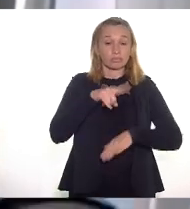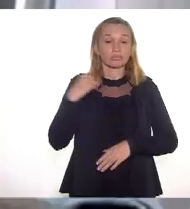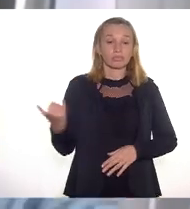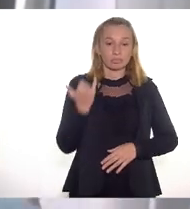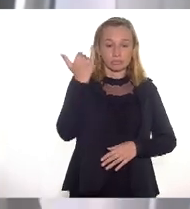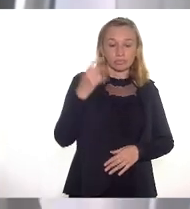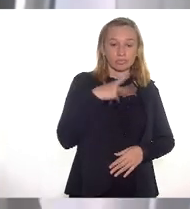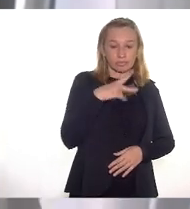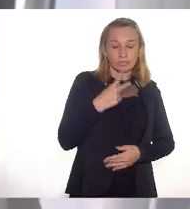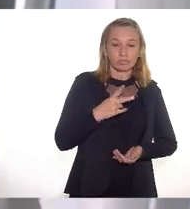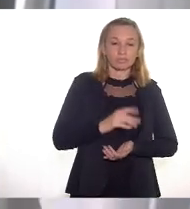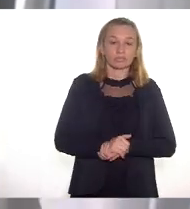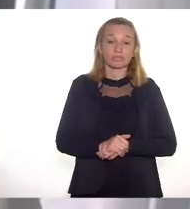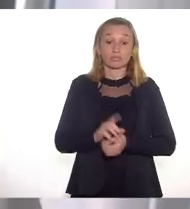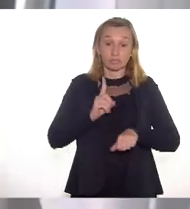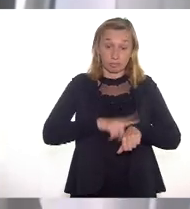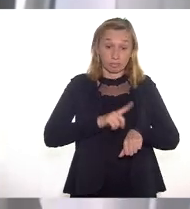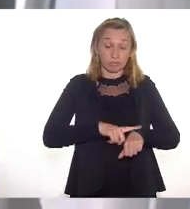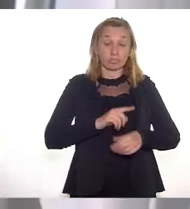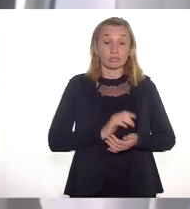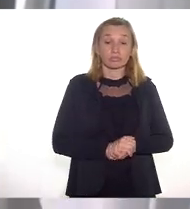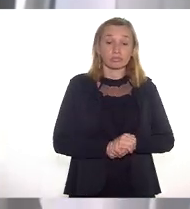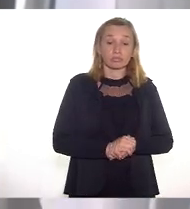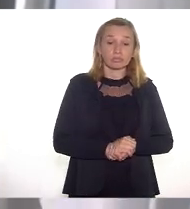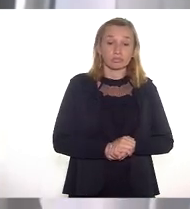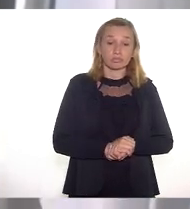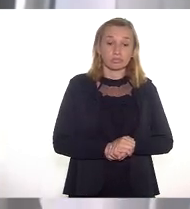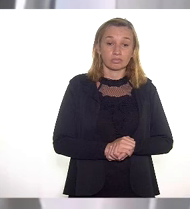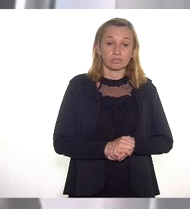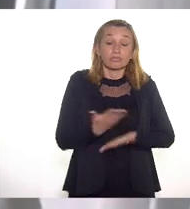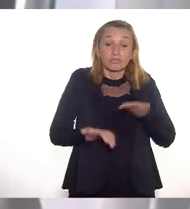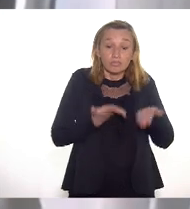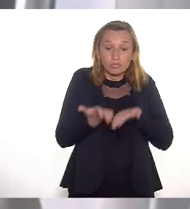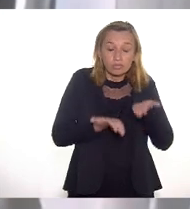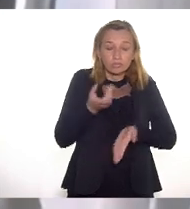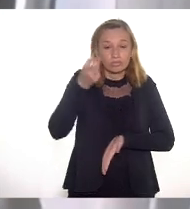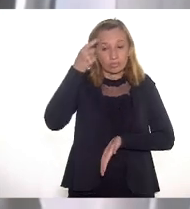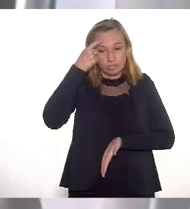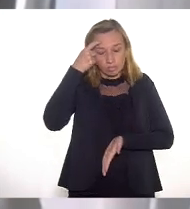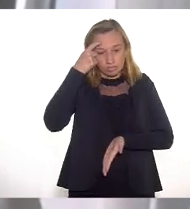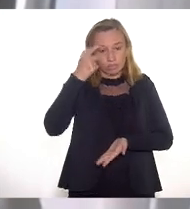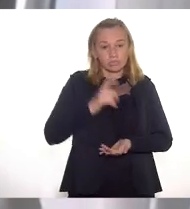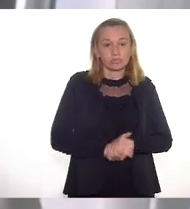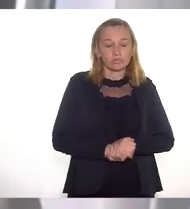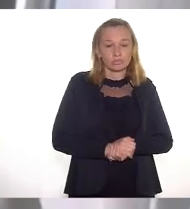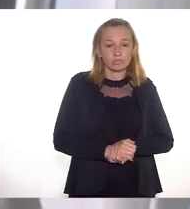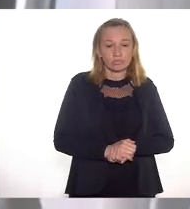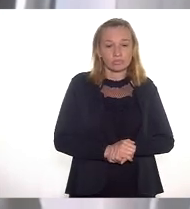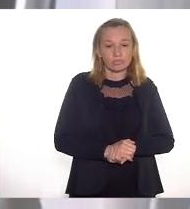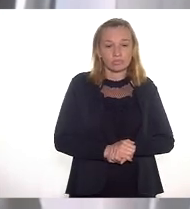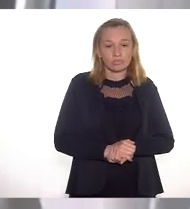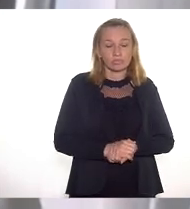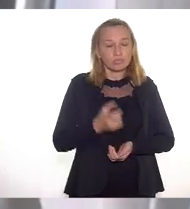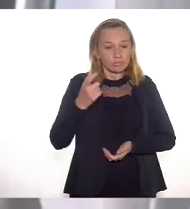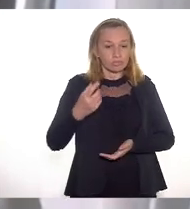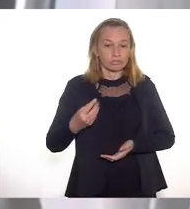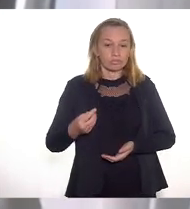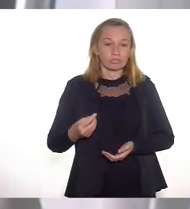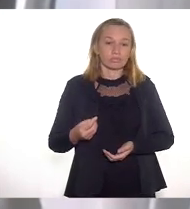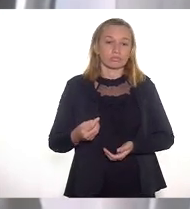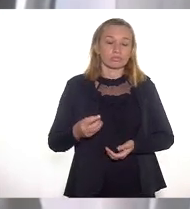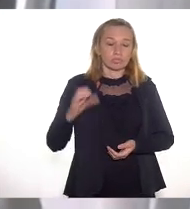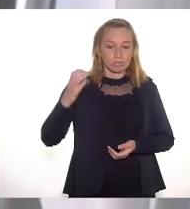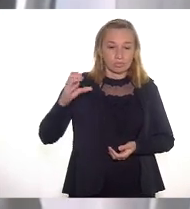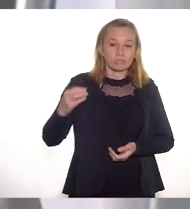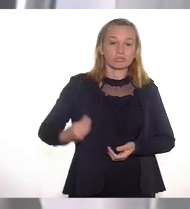importante destacar esse momento, digamos, de cuidado com a memória, e é a forma com que Niterói tem vivido,